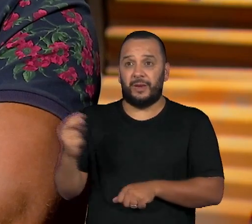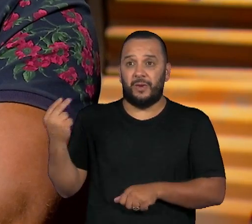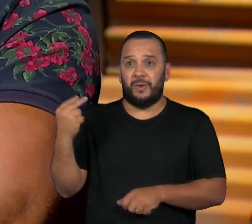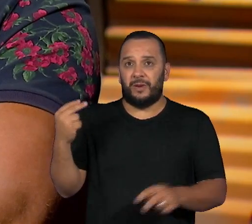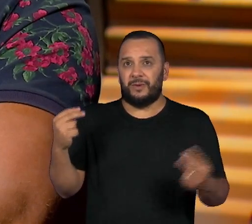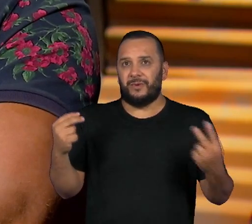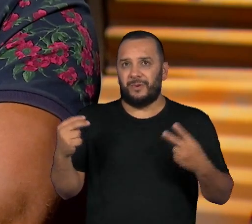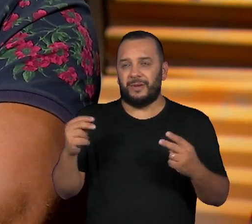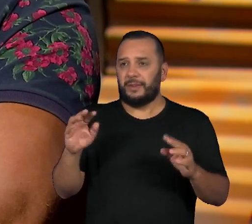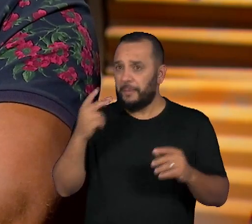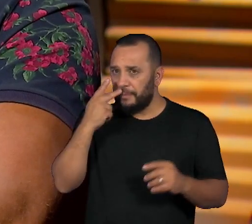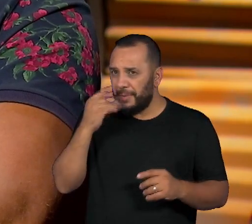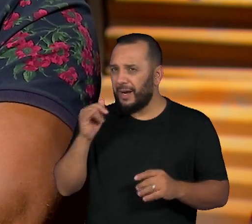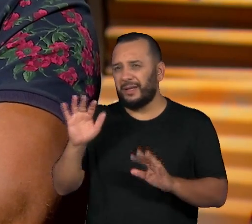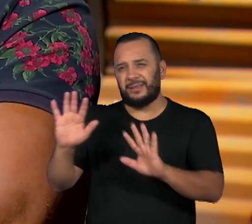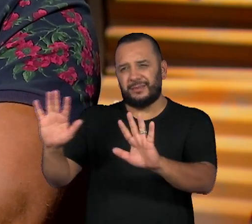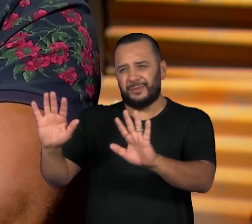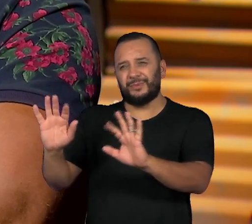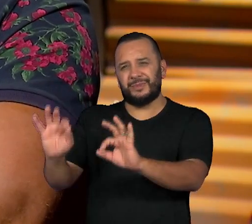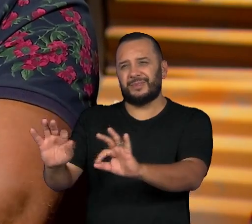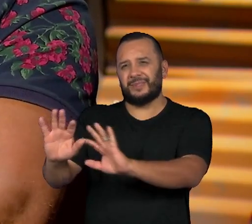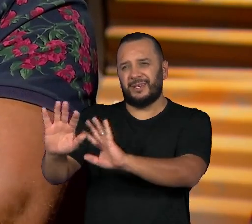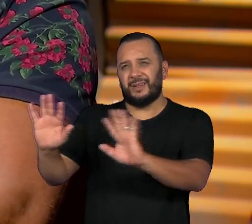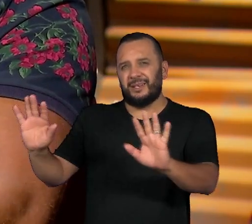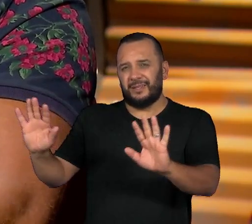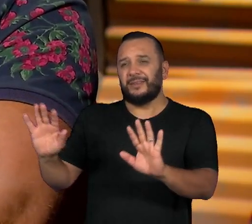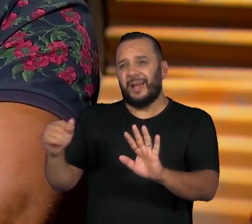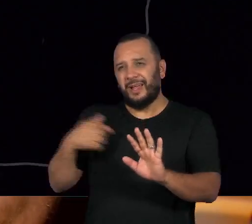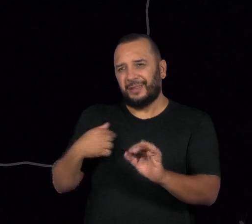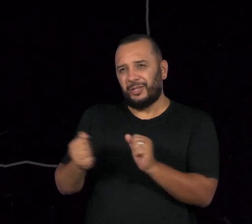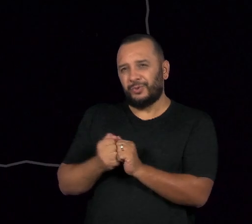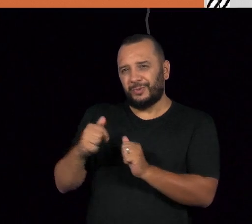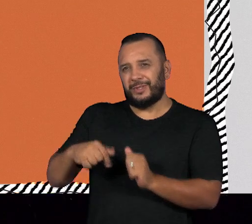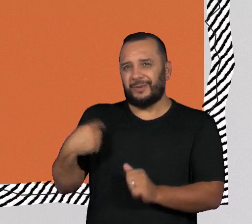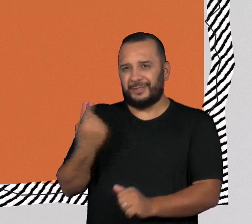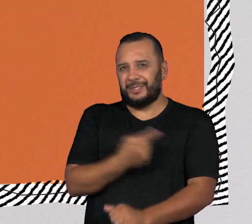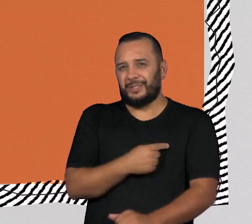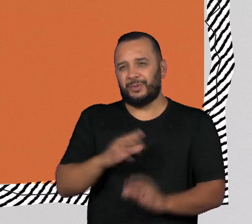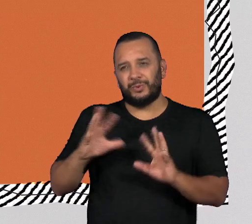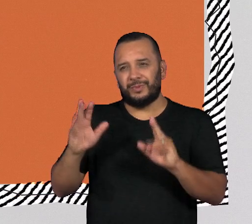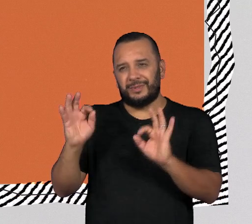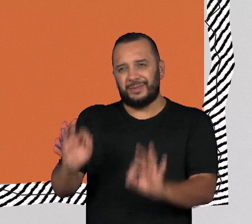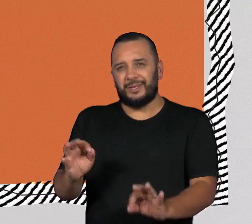olha e fala, pai, tá tudo certo. Chega aí, ela tá aqui com a gente, tá tudo certo.